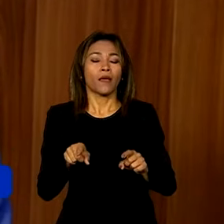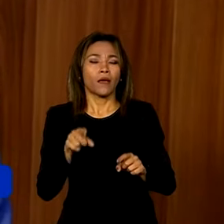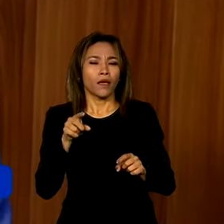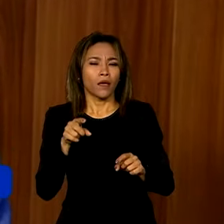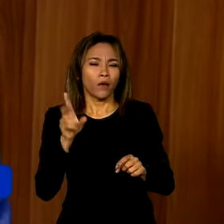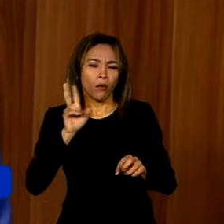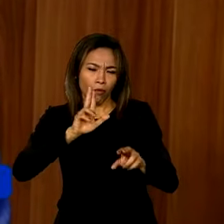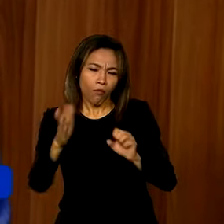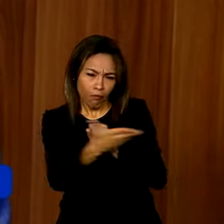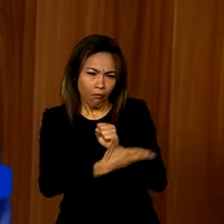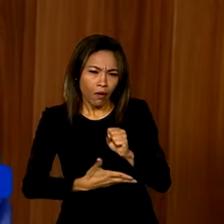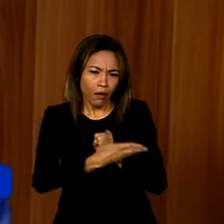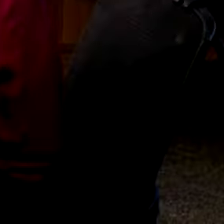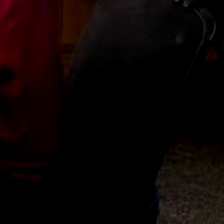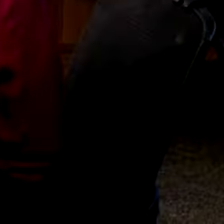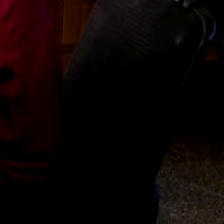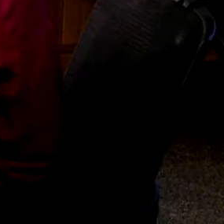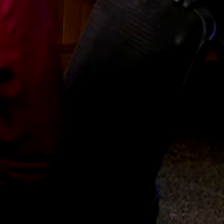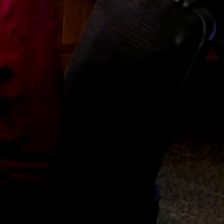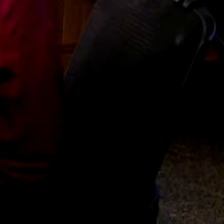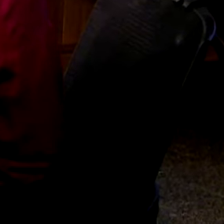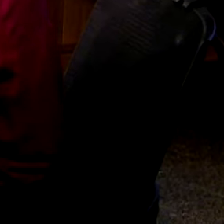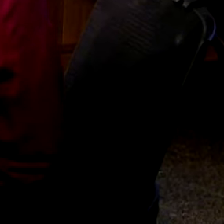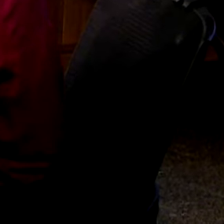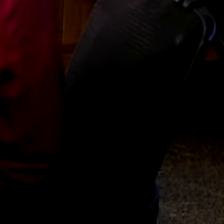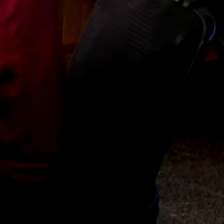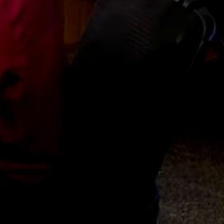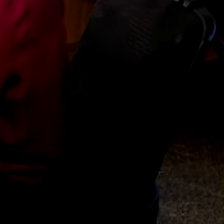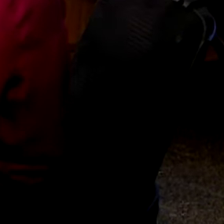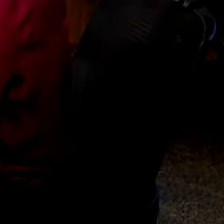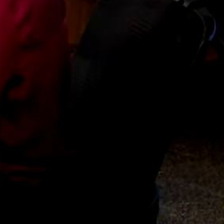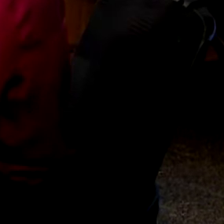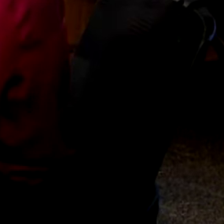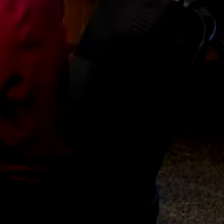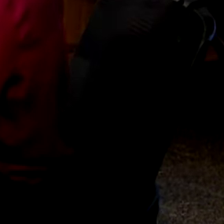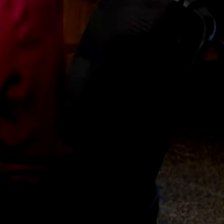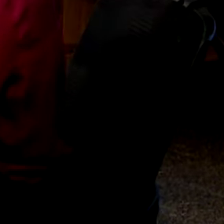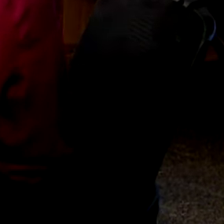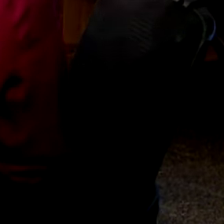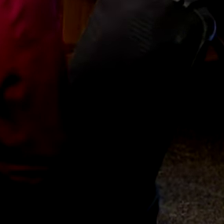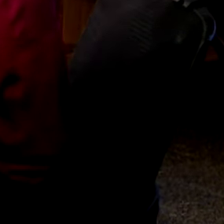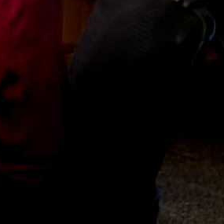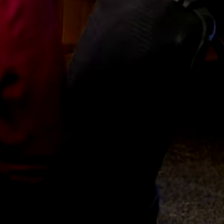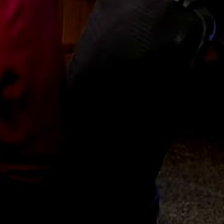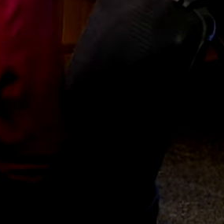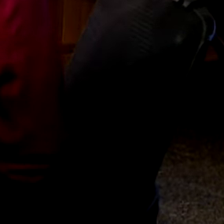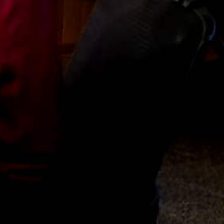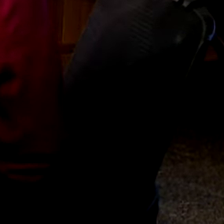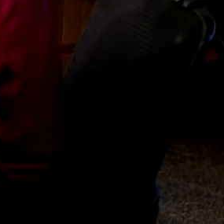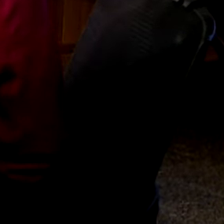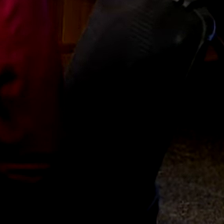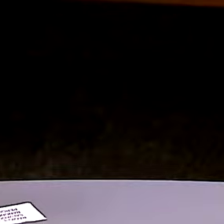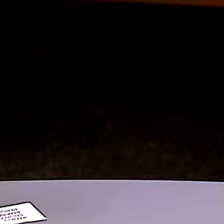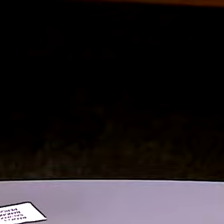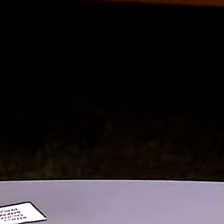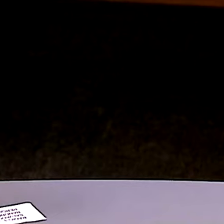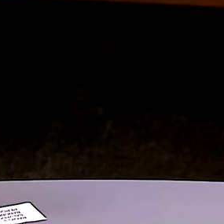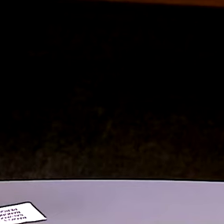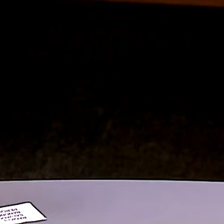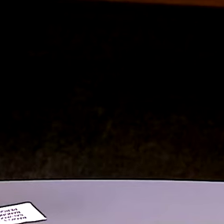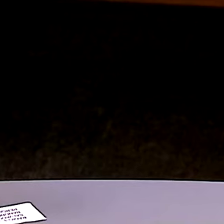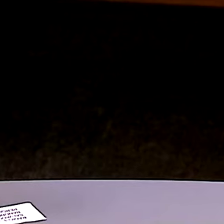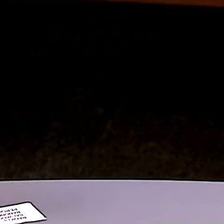vamos fazer esse curso. Silvio Almeida anunciou ainda que será lançado o novo plano Viver Sem